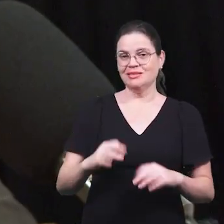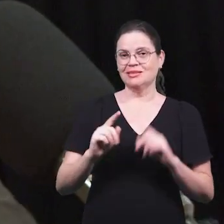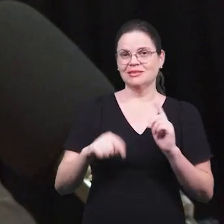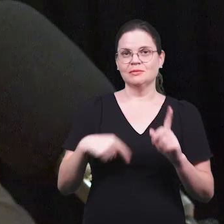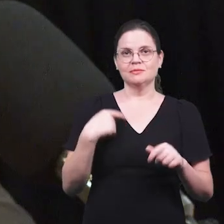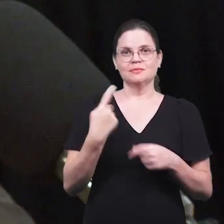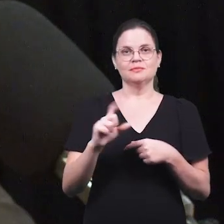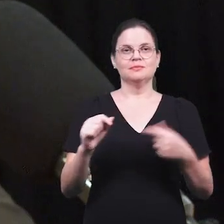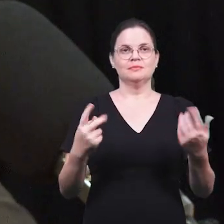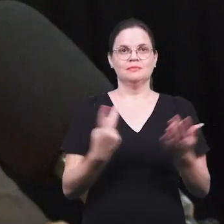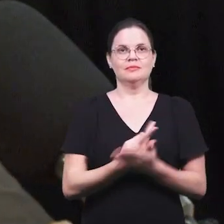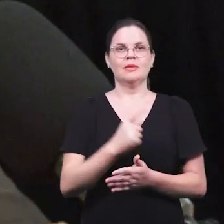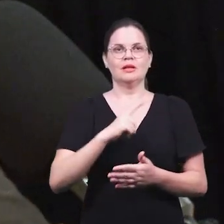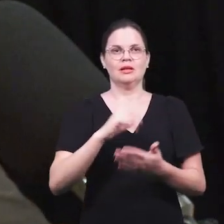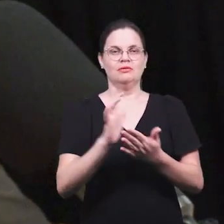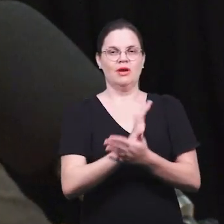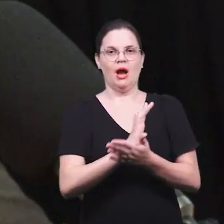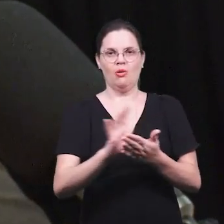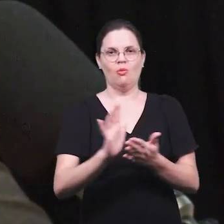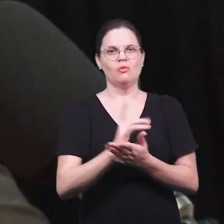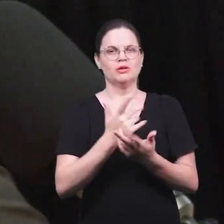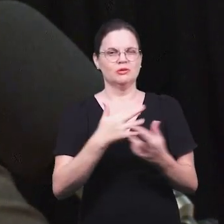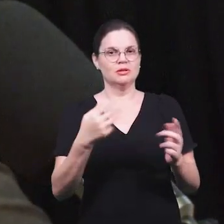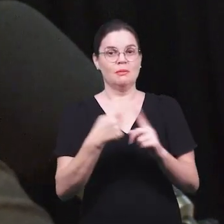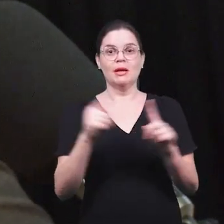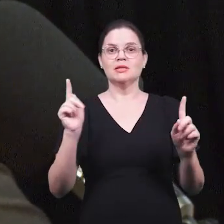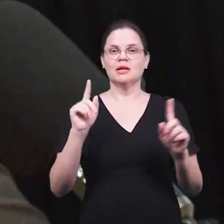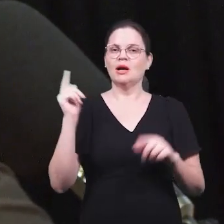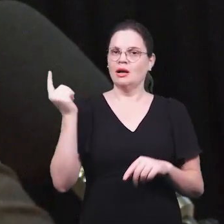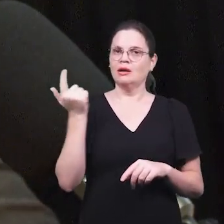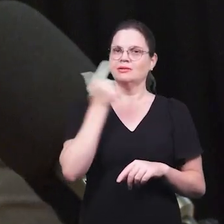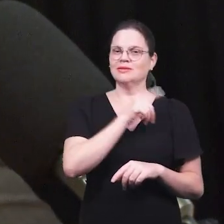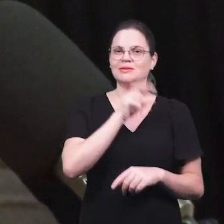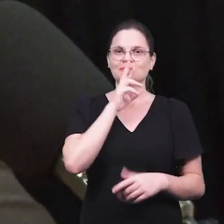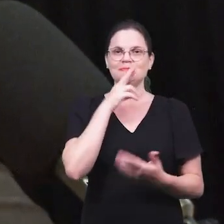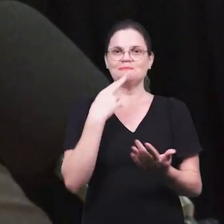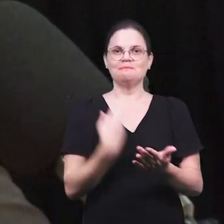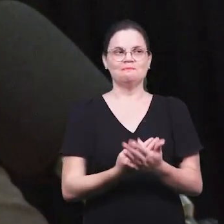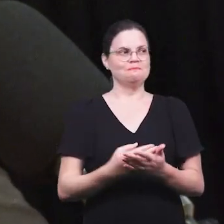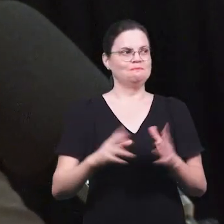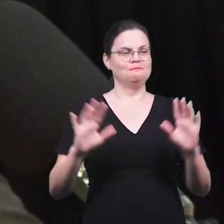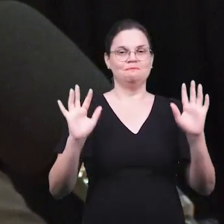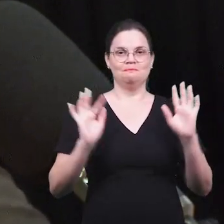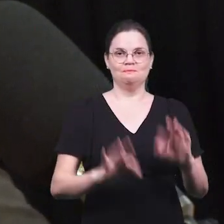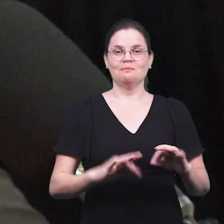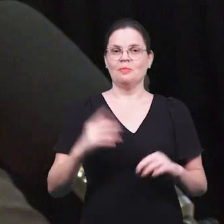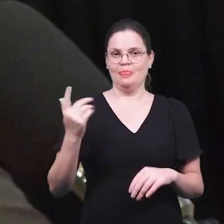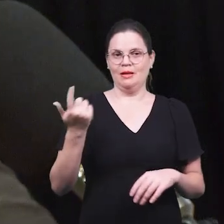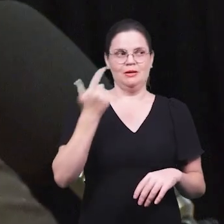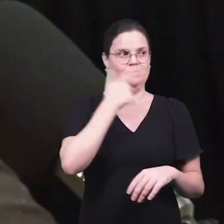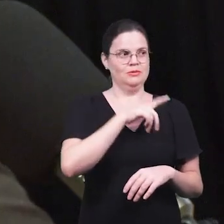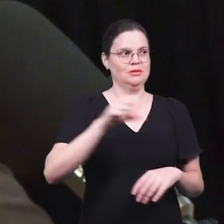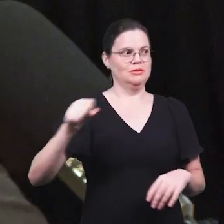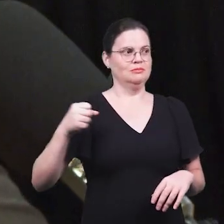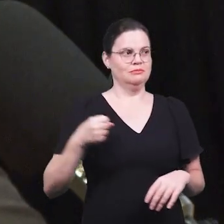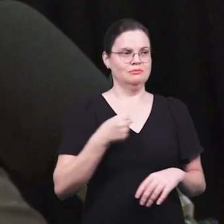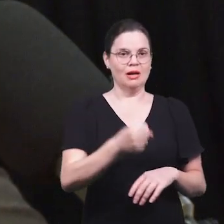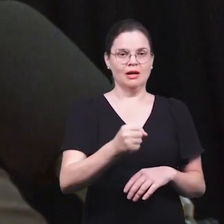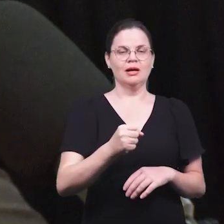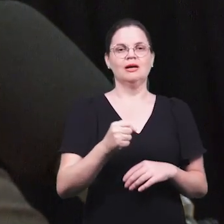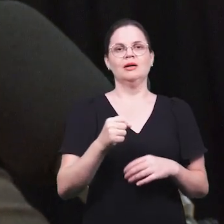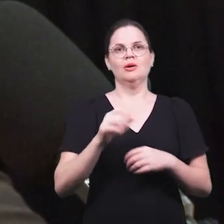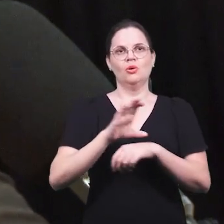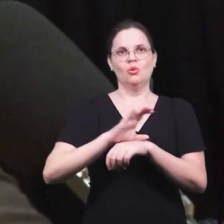teve alguns percalços aí, mas conseguiu, né, o resultado final, conseguiu entrar na turma para fazer o curso de